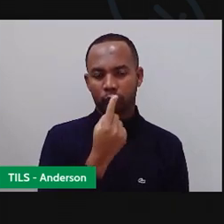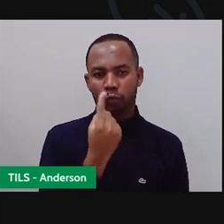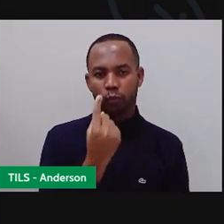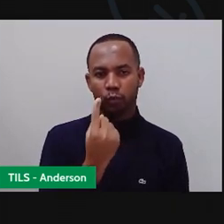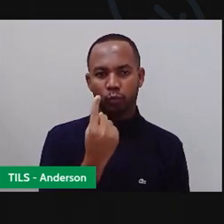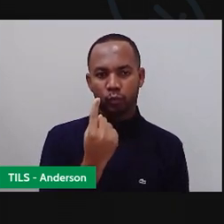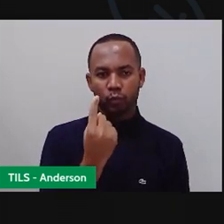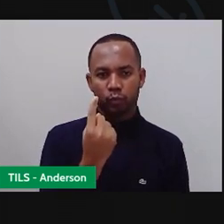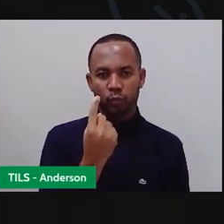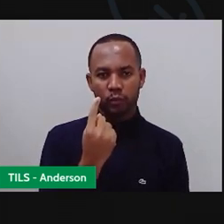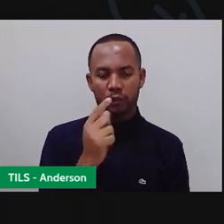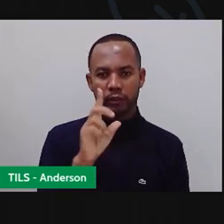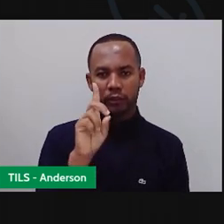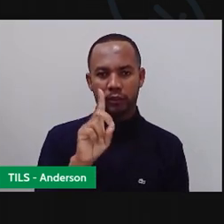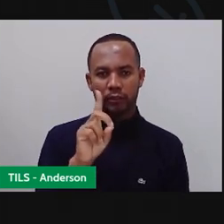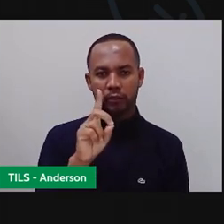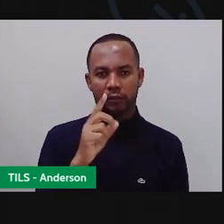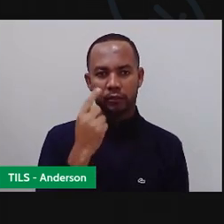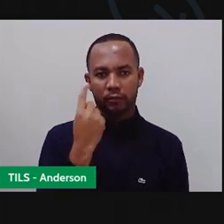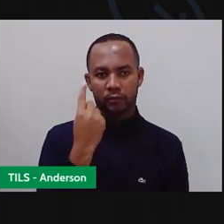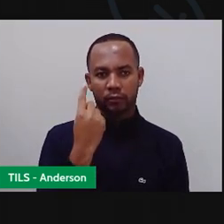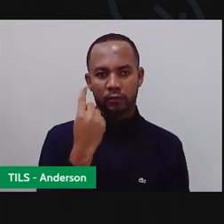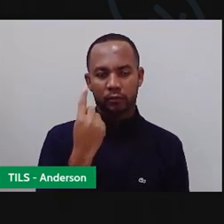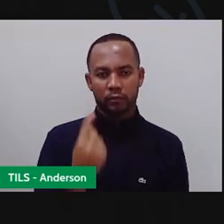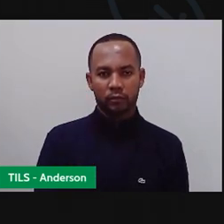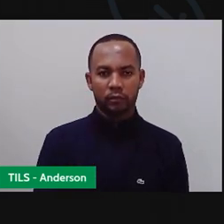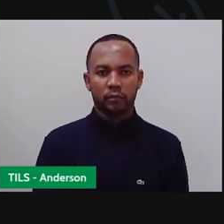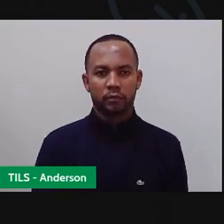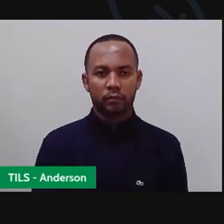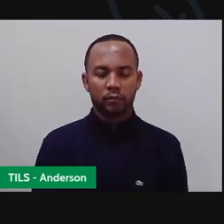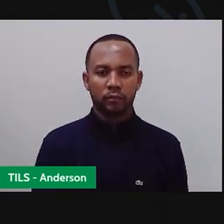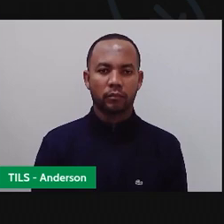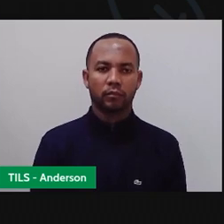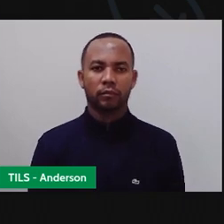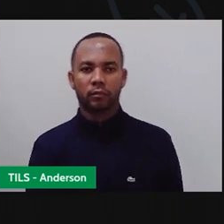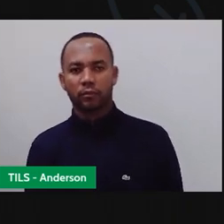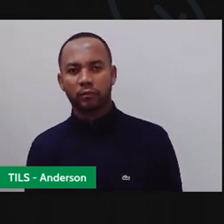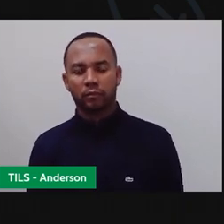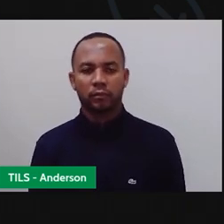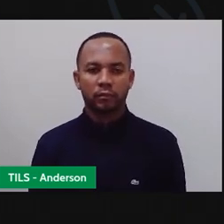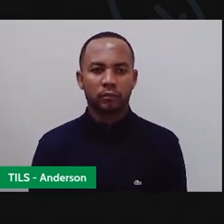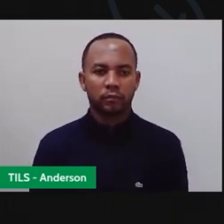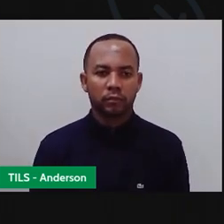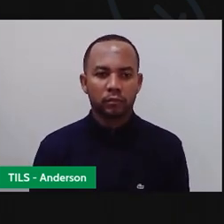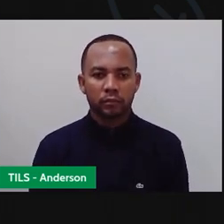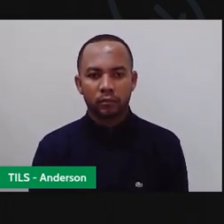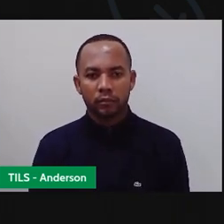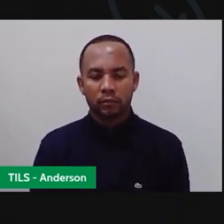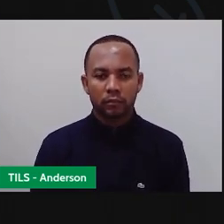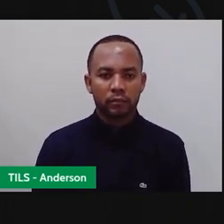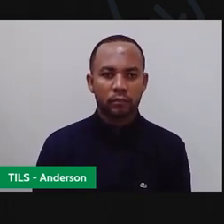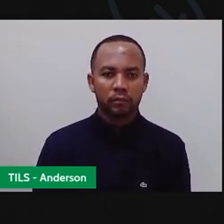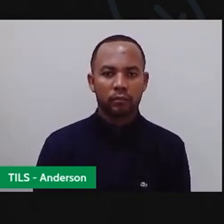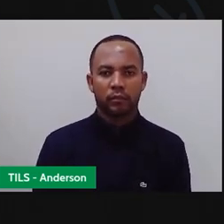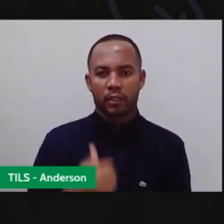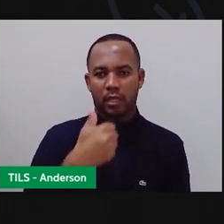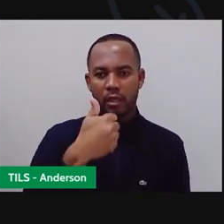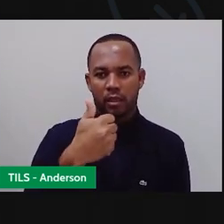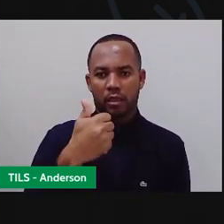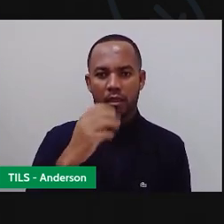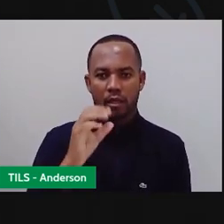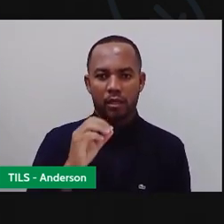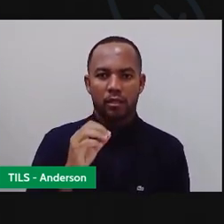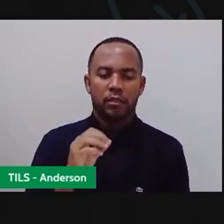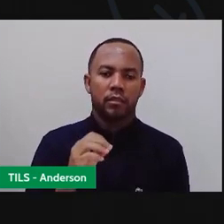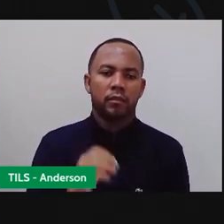é uma dezena só uma dezenas são quantas unidades uma dezena War 10 unidades